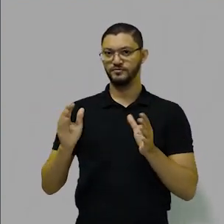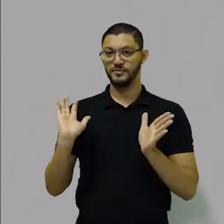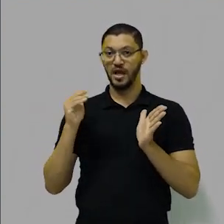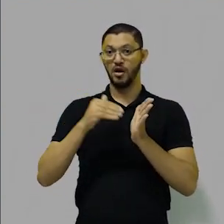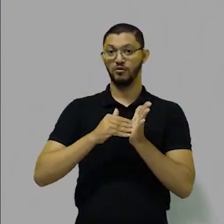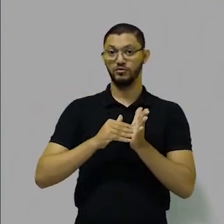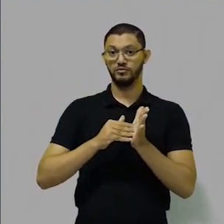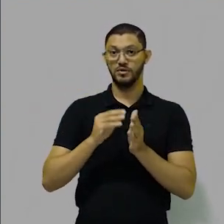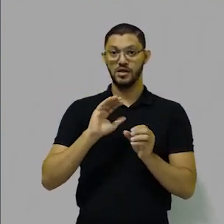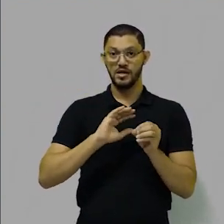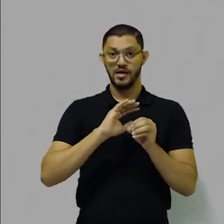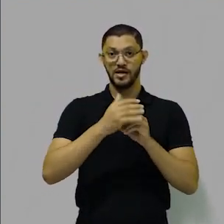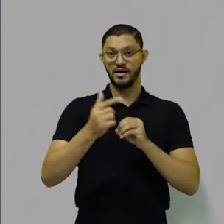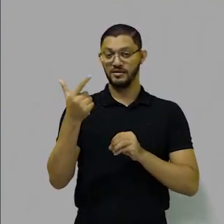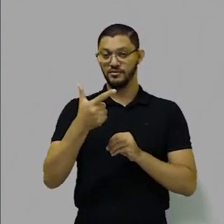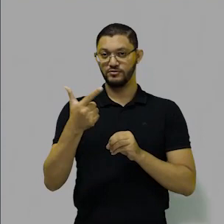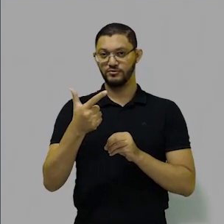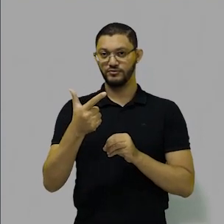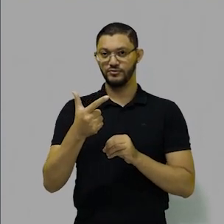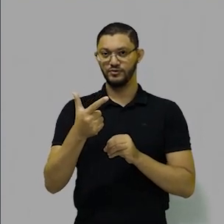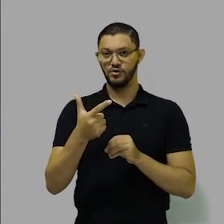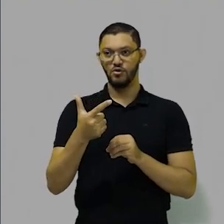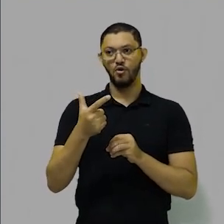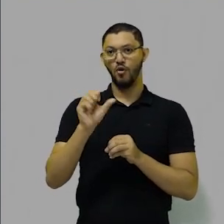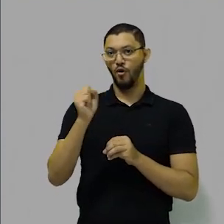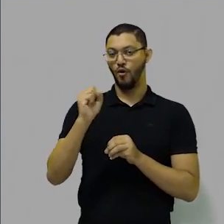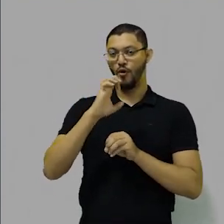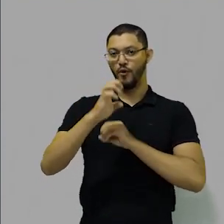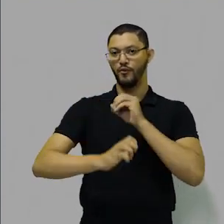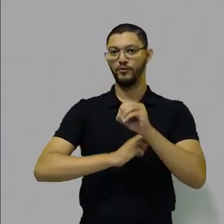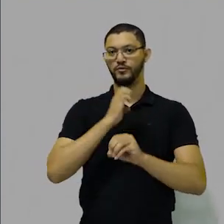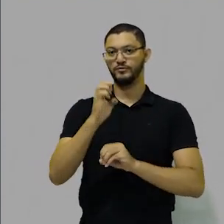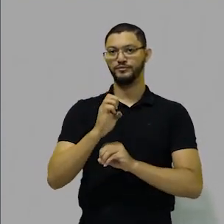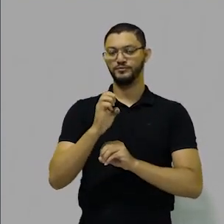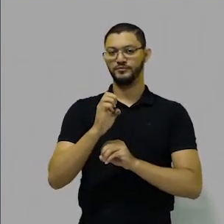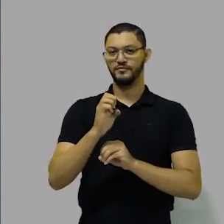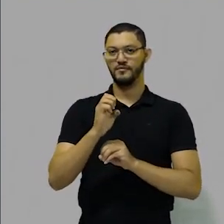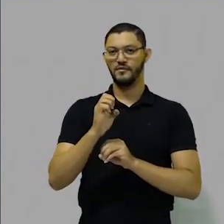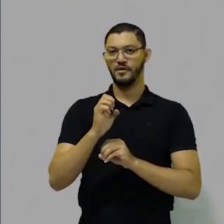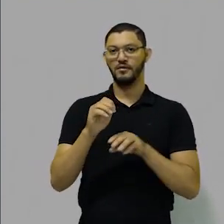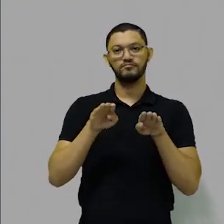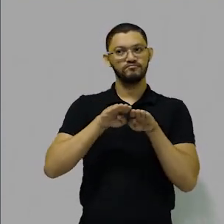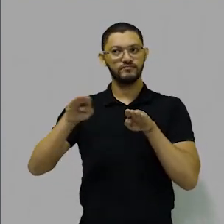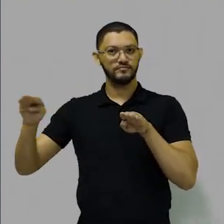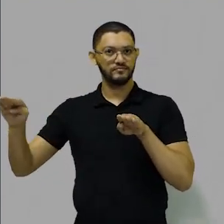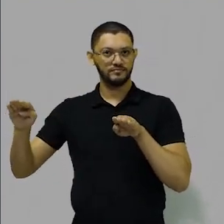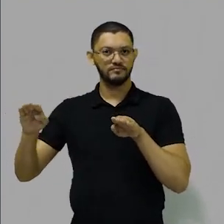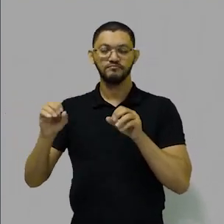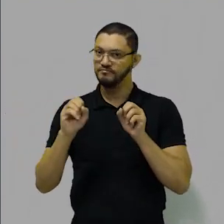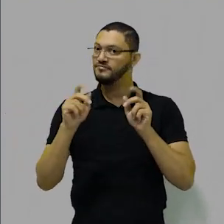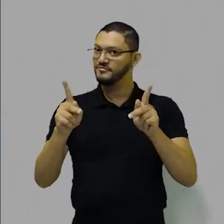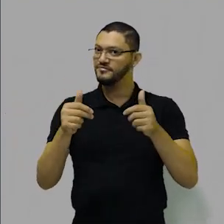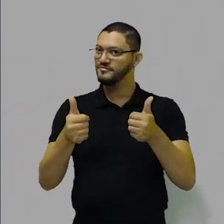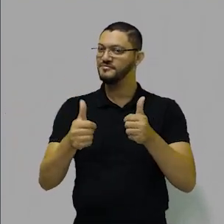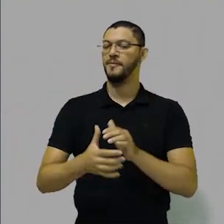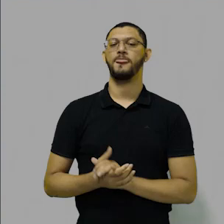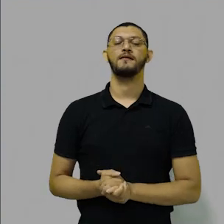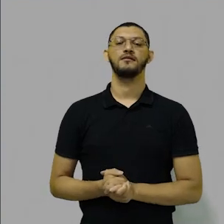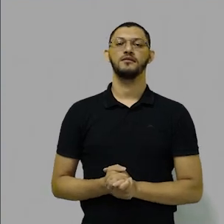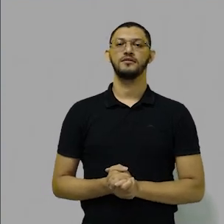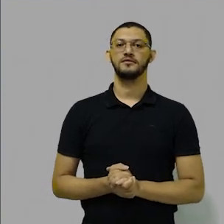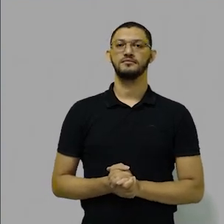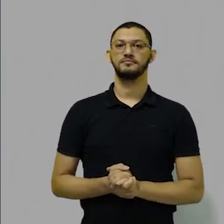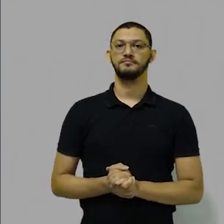passa a ser a segunda camada com 8 elétrons. Aí ele ficará estável, tudo bem?